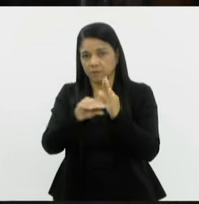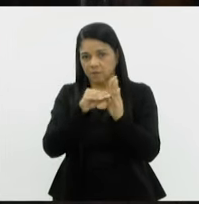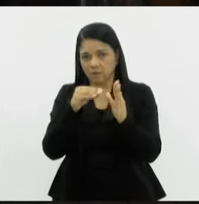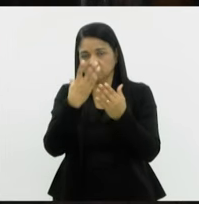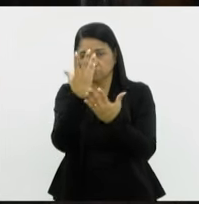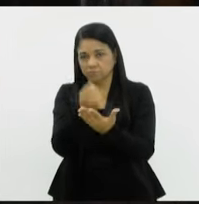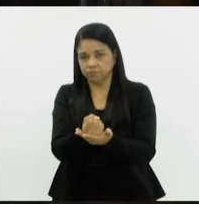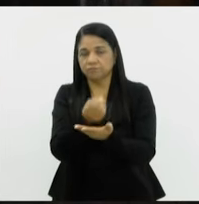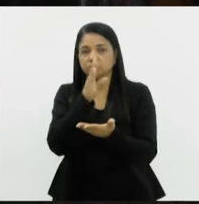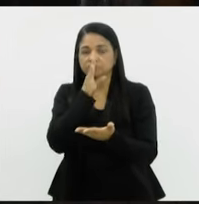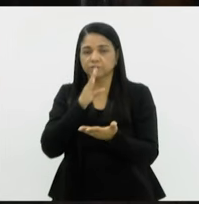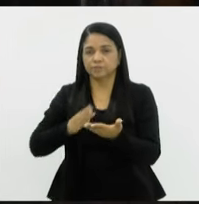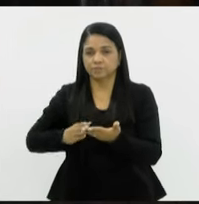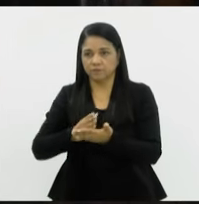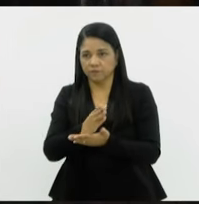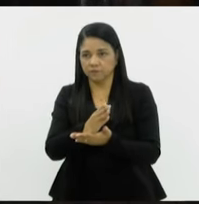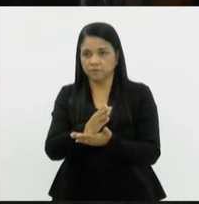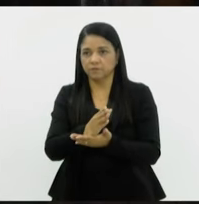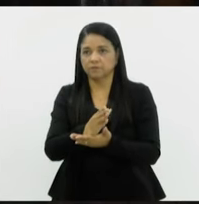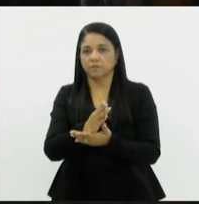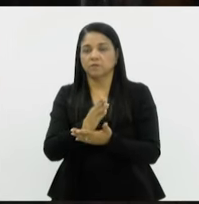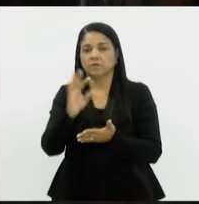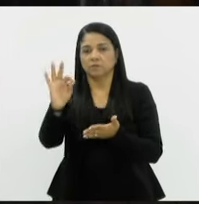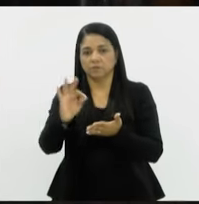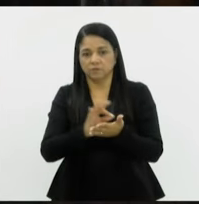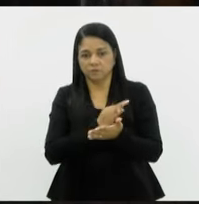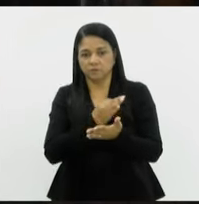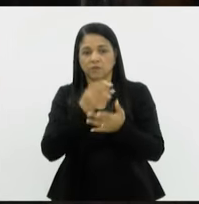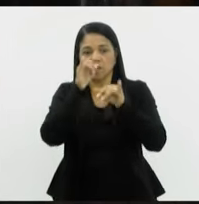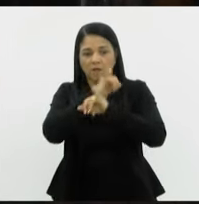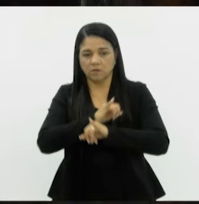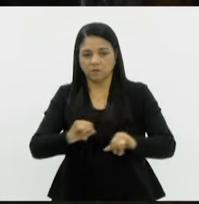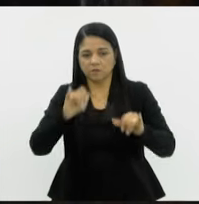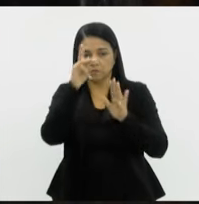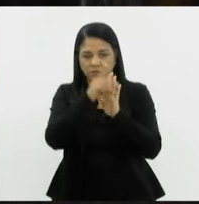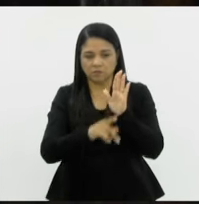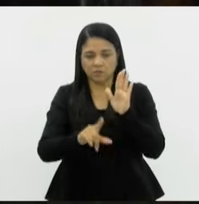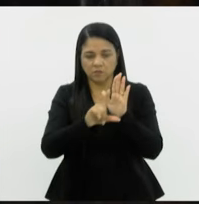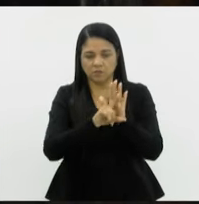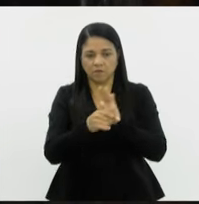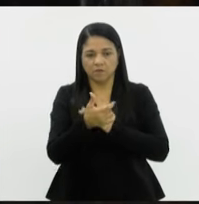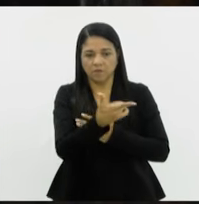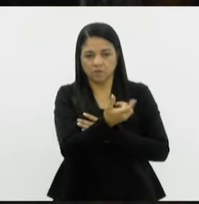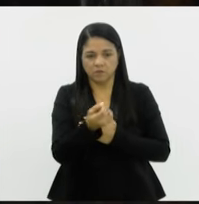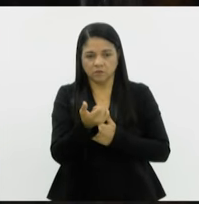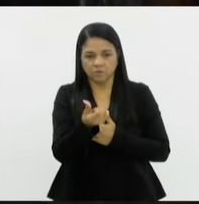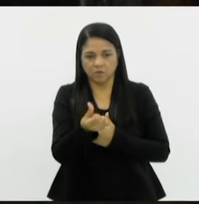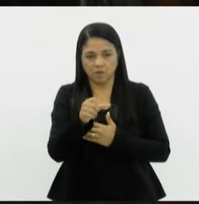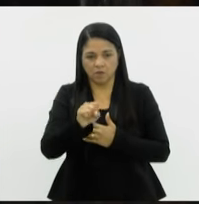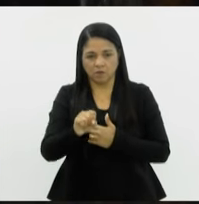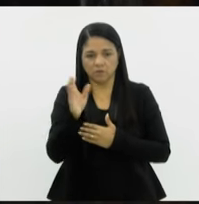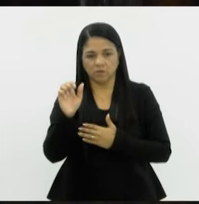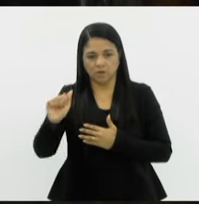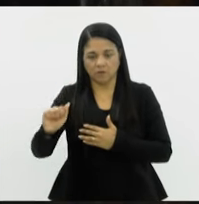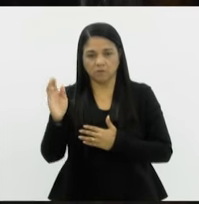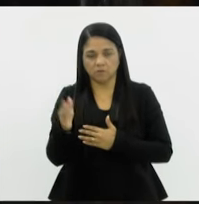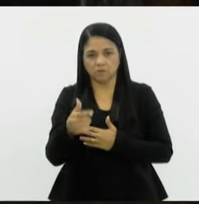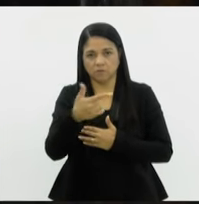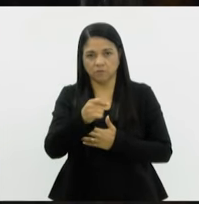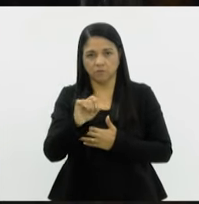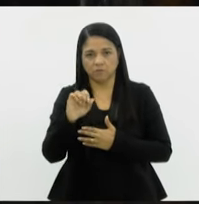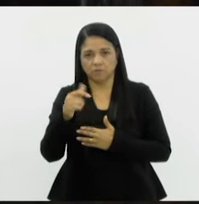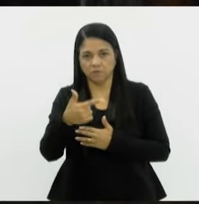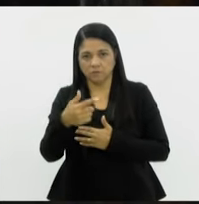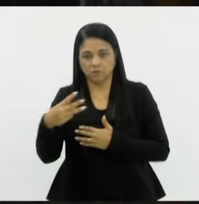aprovam, permaneçam como estão. Aprovado. Vai autógrafo. Anuncio projeto de lei número 2068-A de 2023, de autoria do deputado